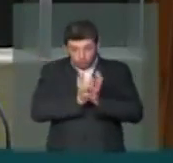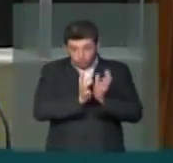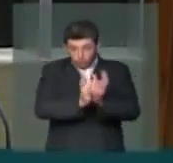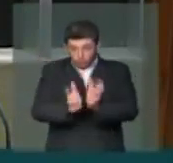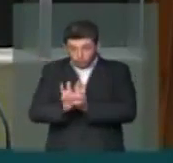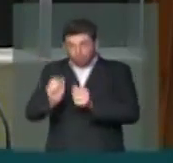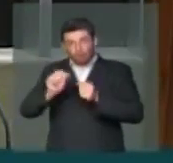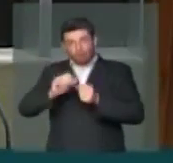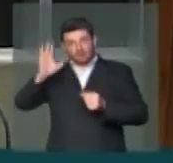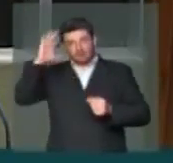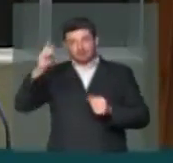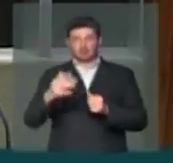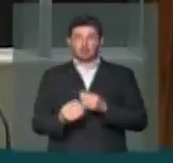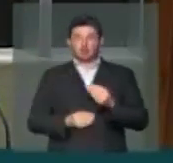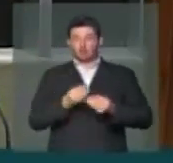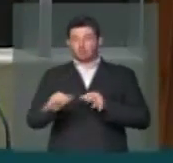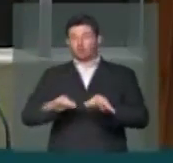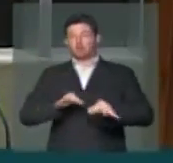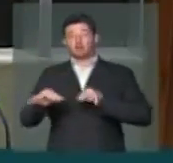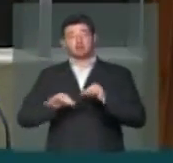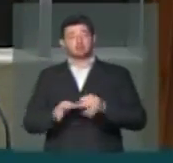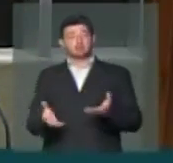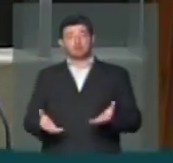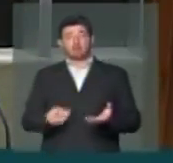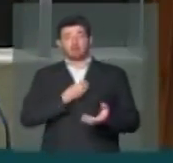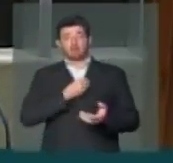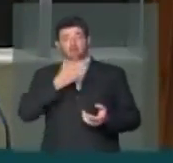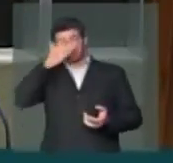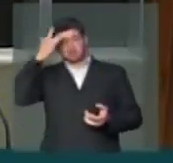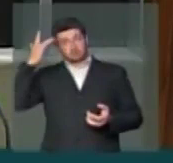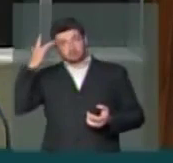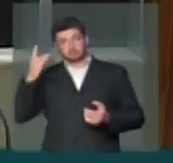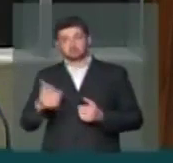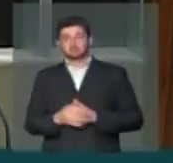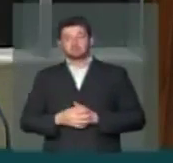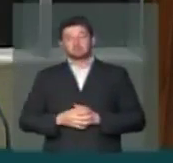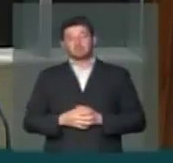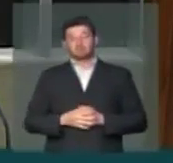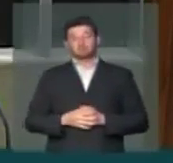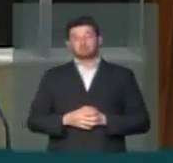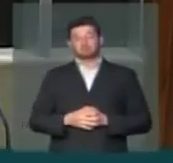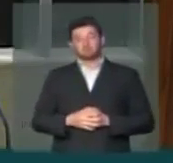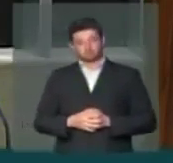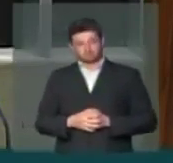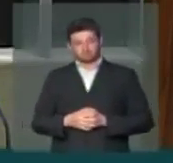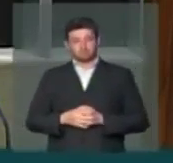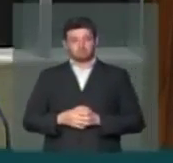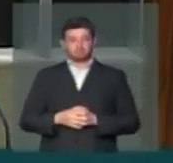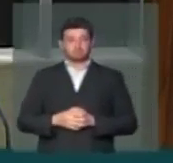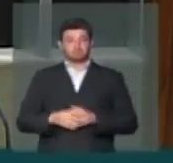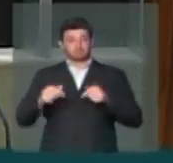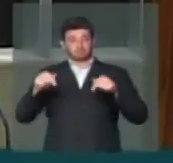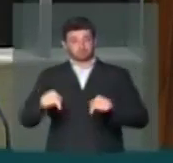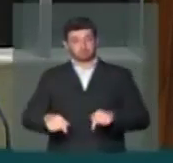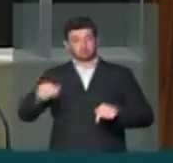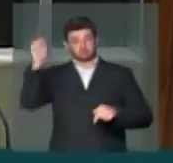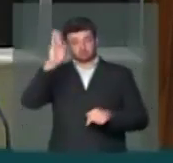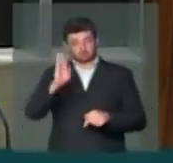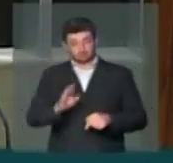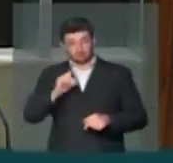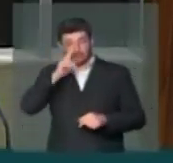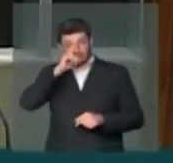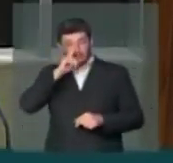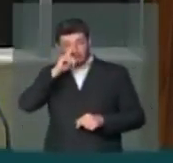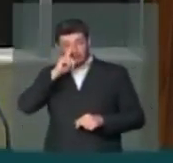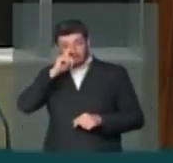classes fazem sobre como organizar a sobrevivência num determinado território. E no Brasil, a